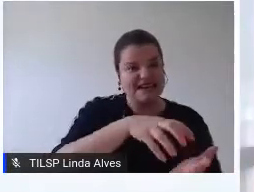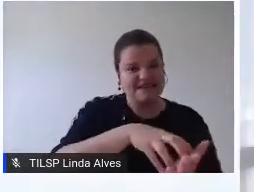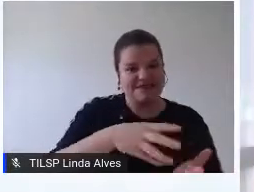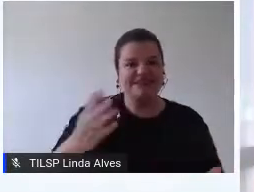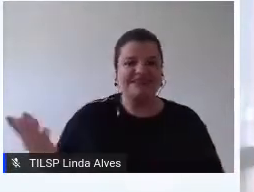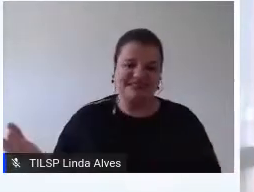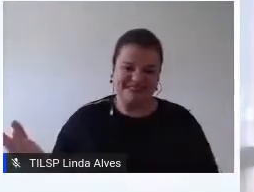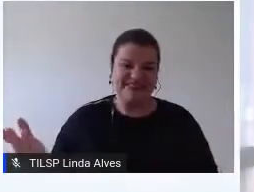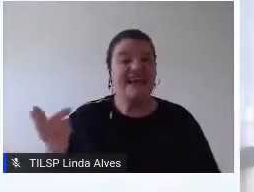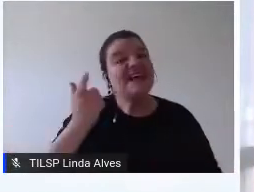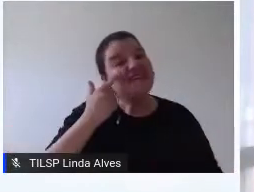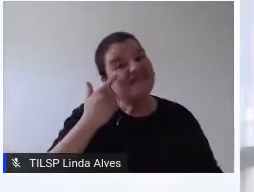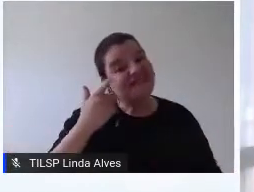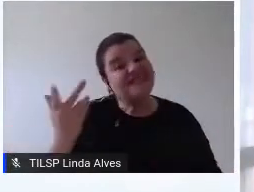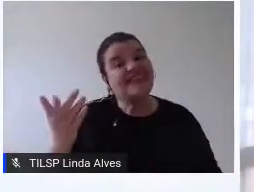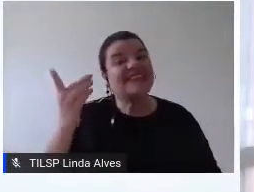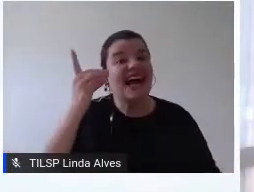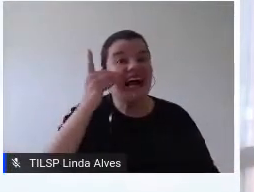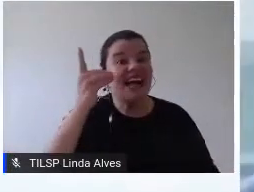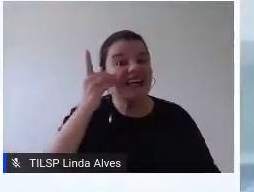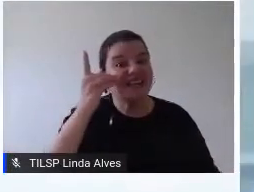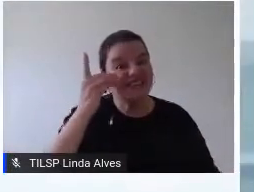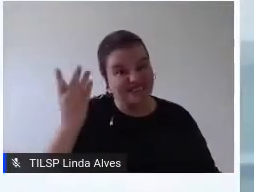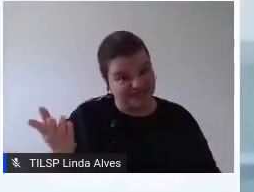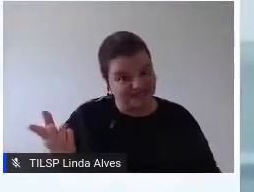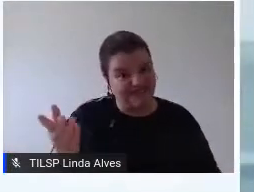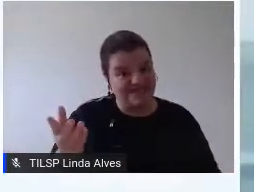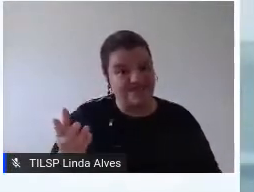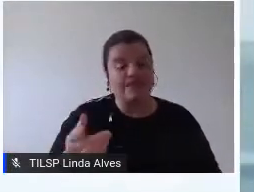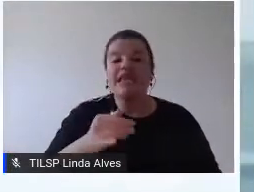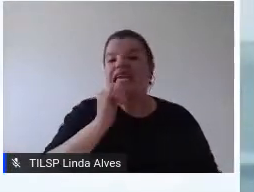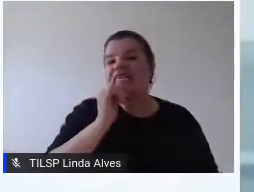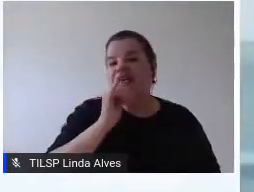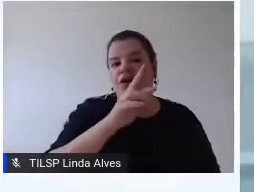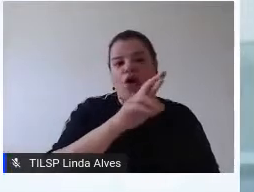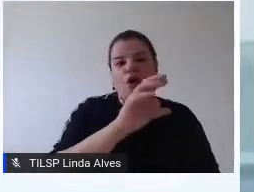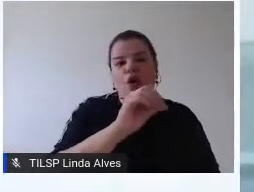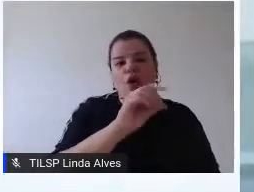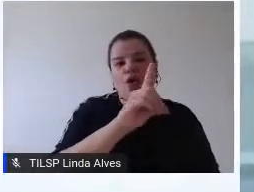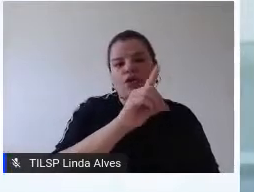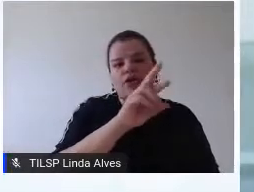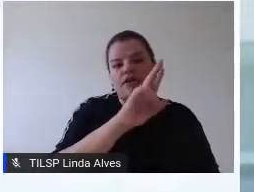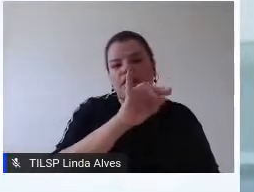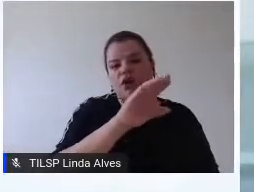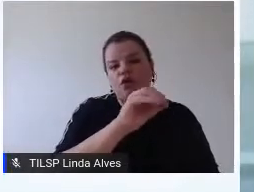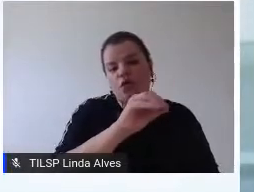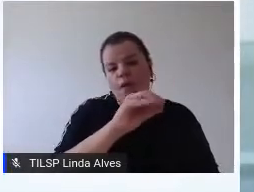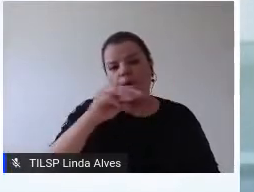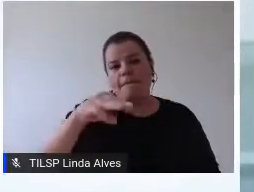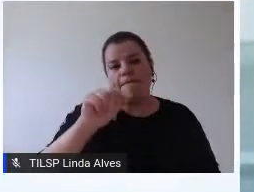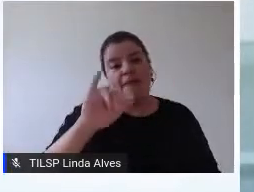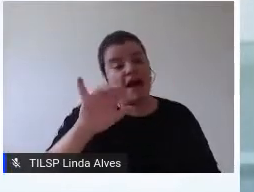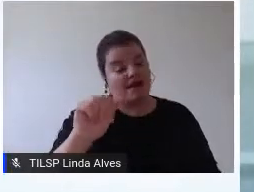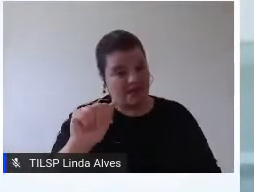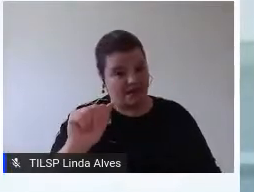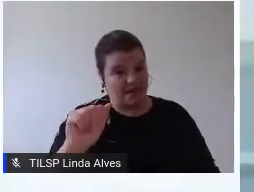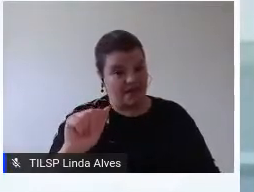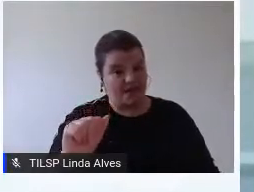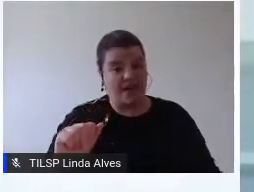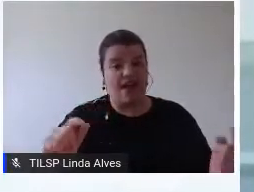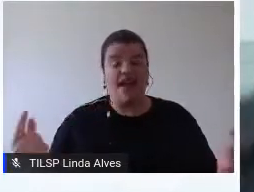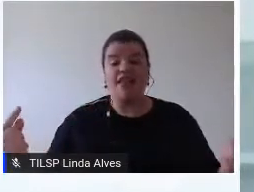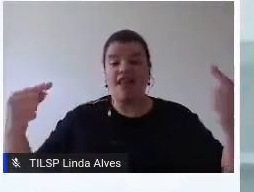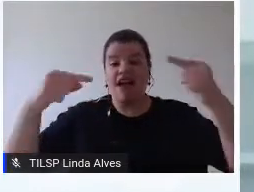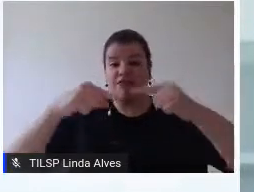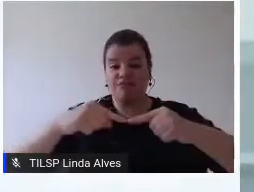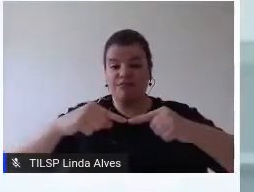Dilma. Veja a Dilma. O Rodrigo Maia está para o presidente Bolsonaro